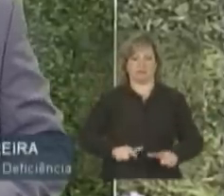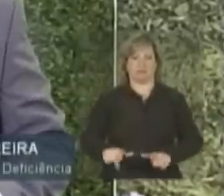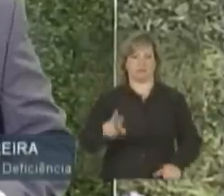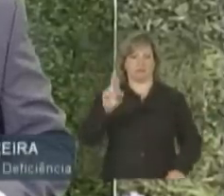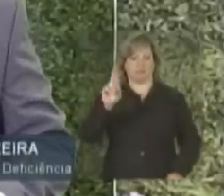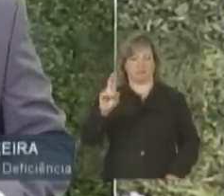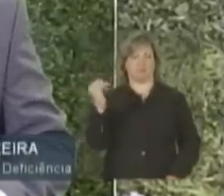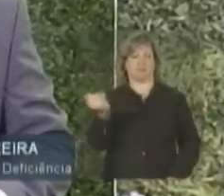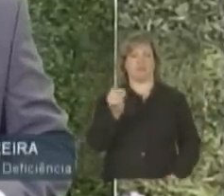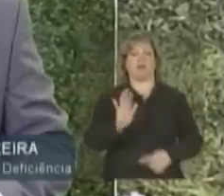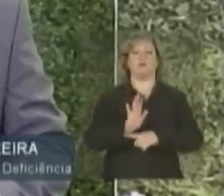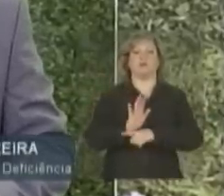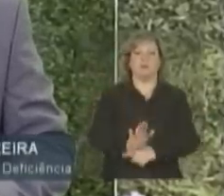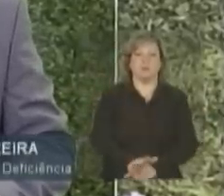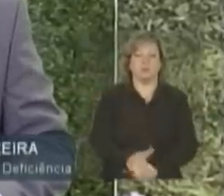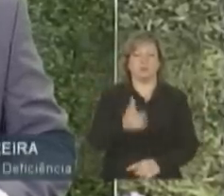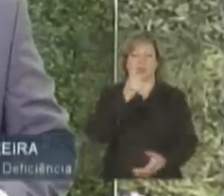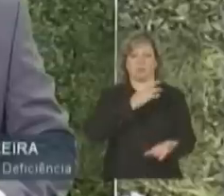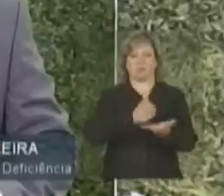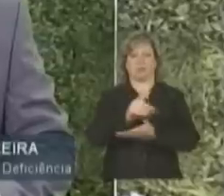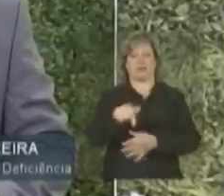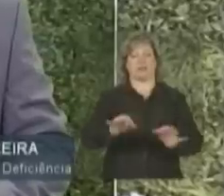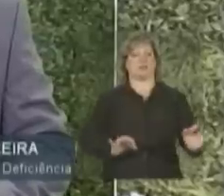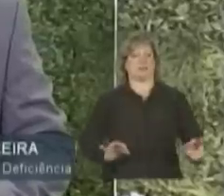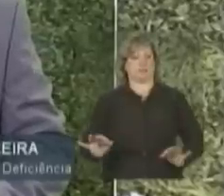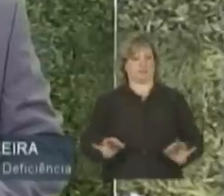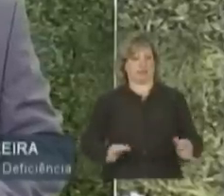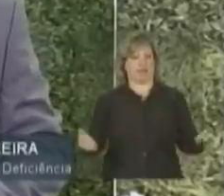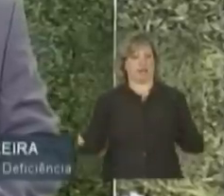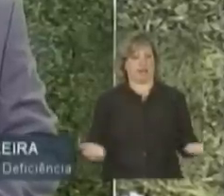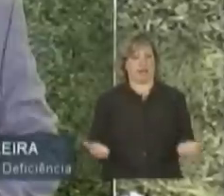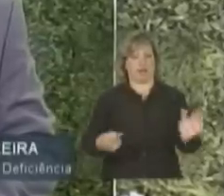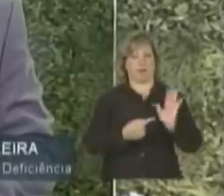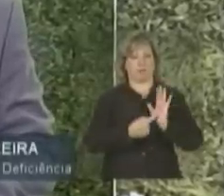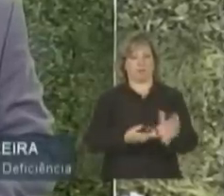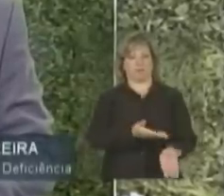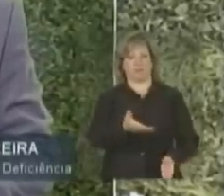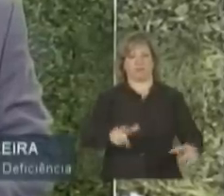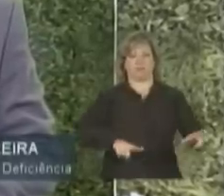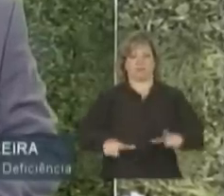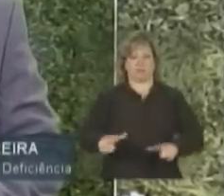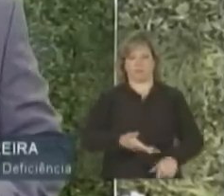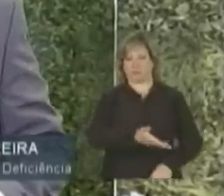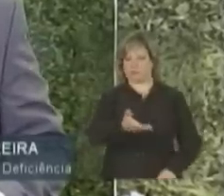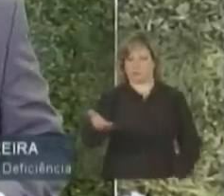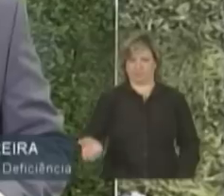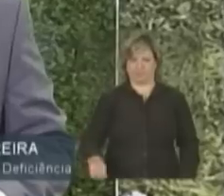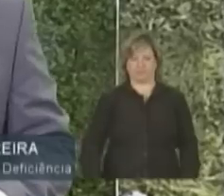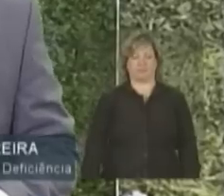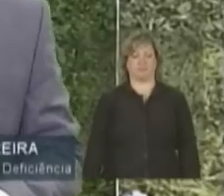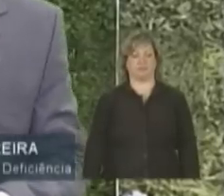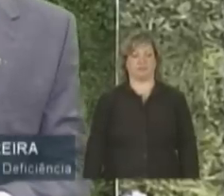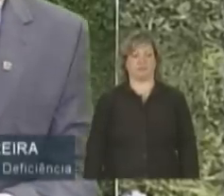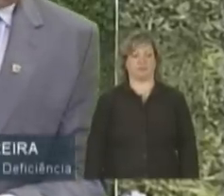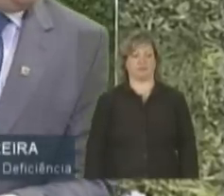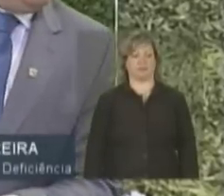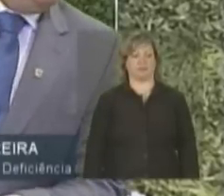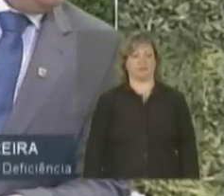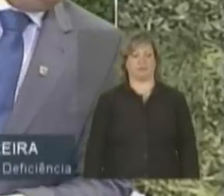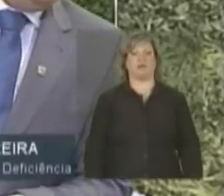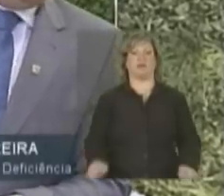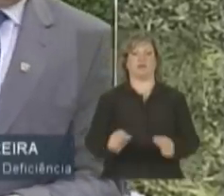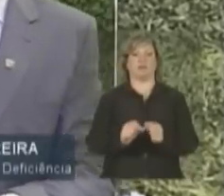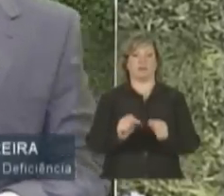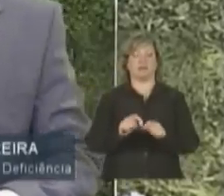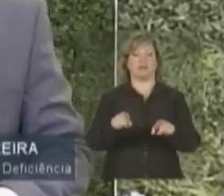contribuíram e aprovaram esse plano que ora apresentamos as ações aos senhores e às senhoras. Faço também uma